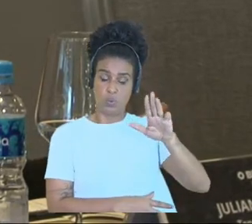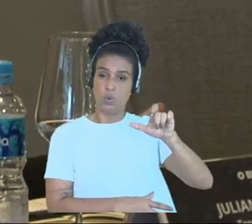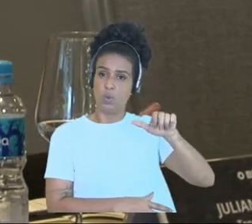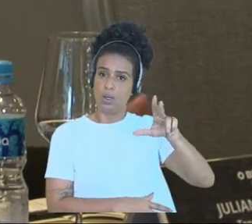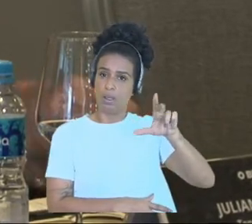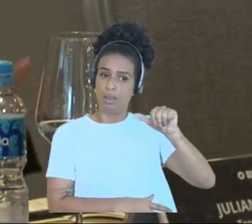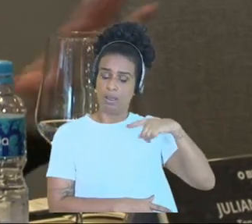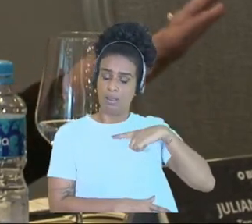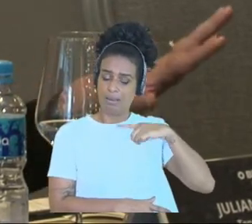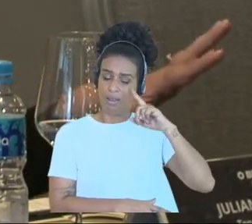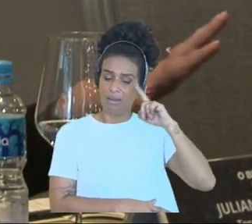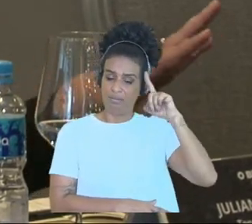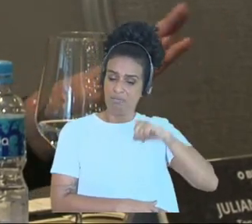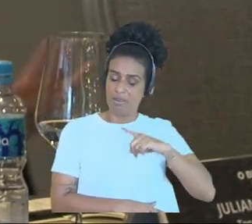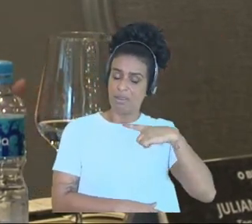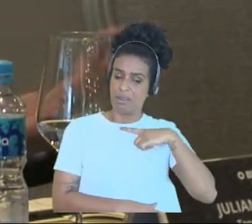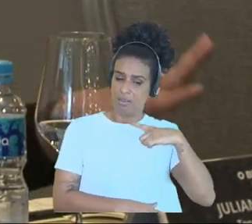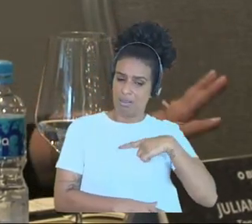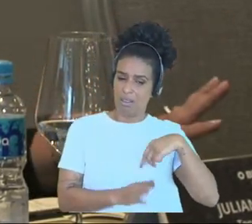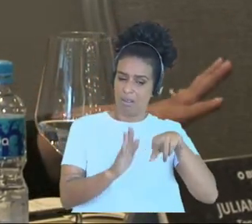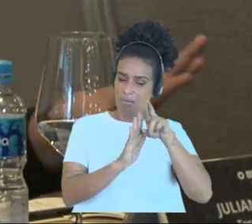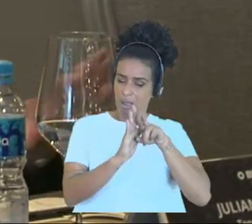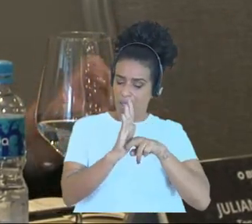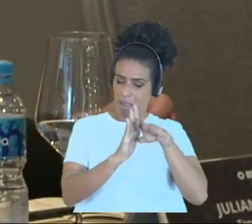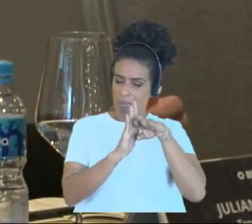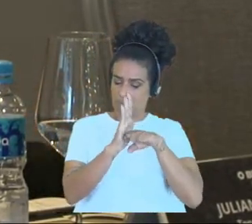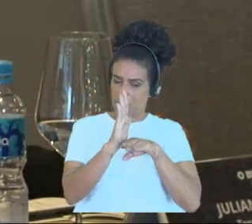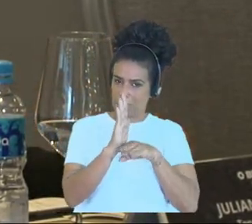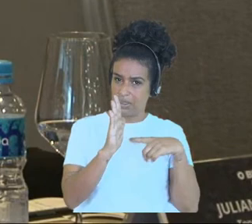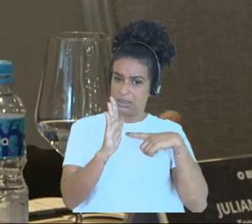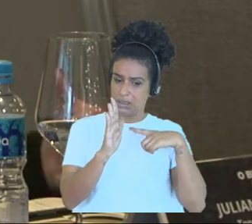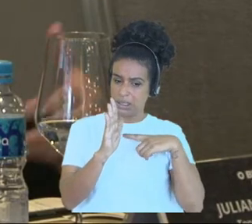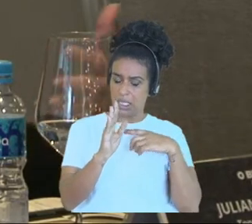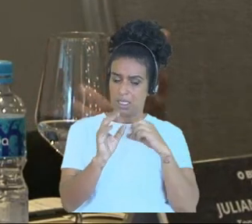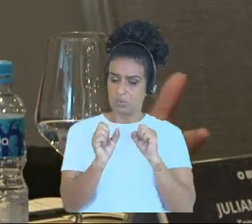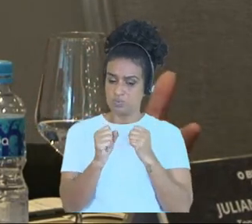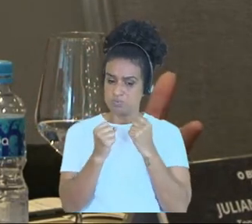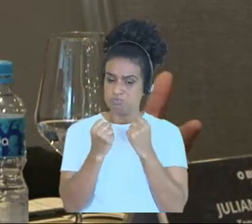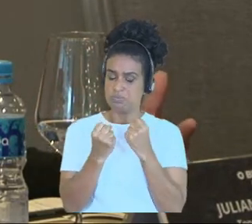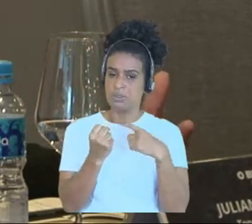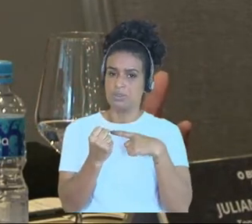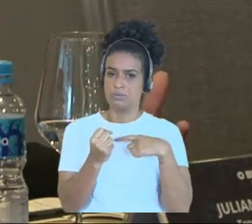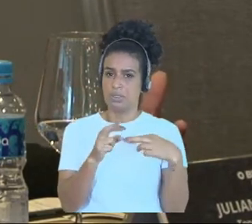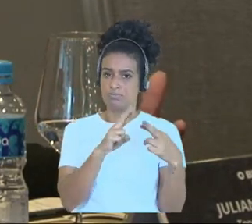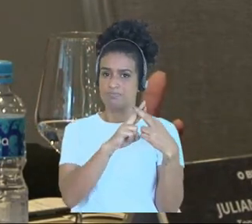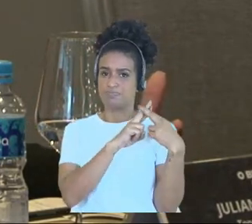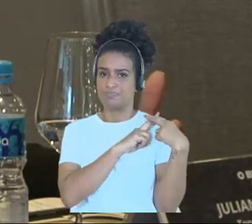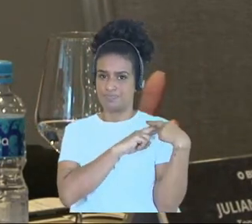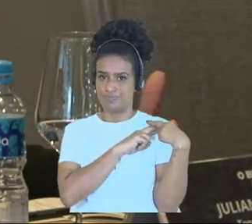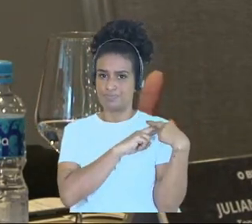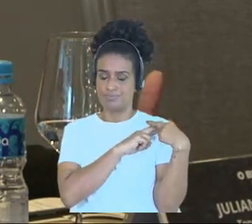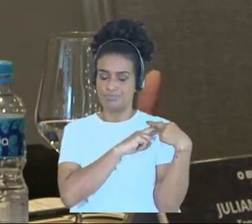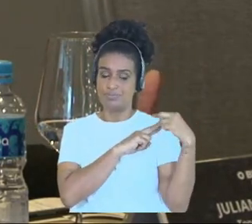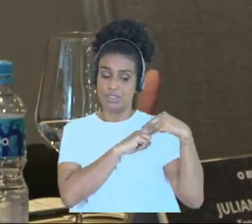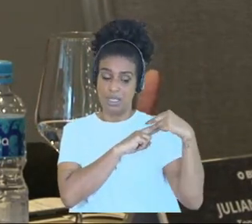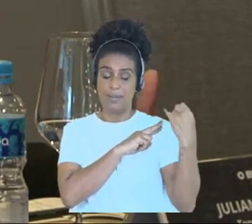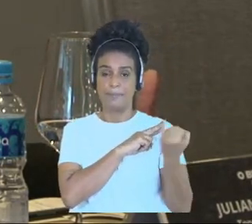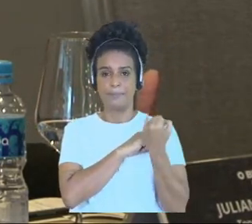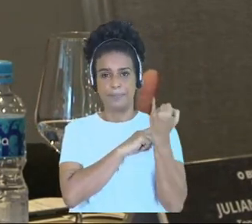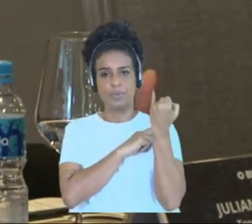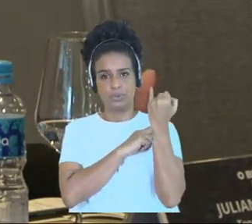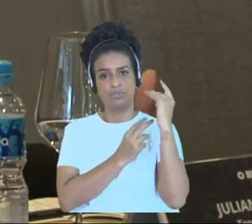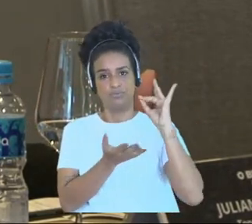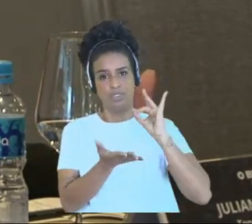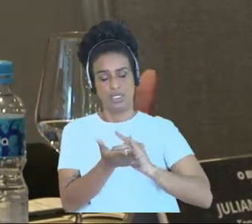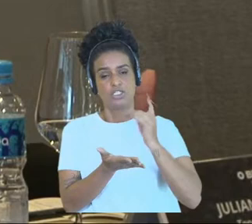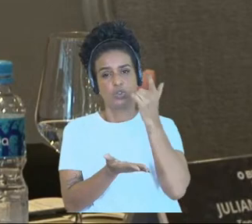de responsabilidade, mais do que uma regra. A regra é o mecanismo, a regra é o instrumento, mas o padrão de responsabilidade. Isso vai ser muito importante para que, de fato,